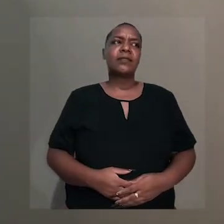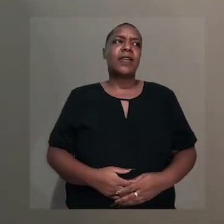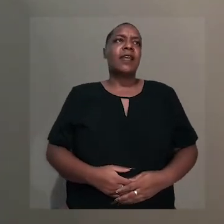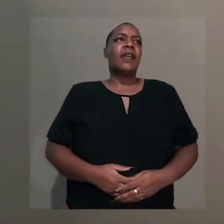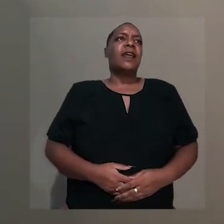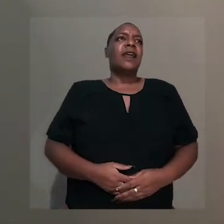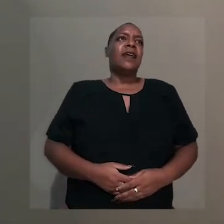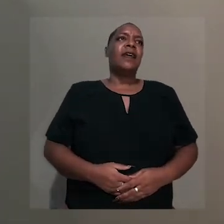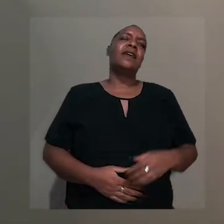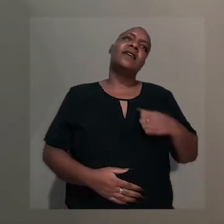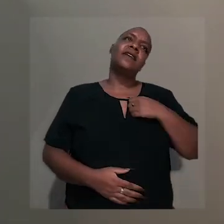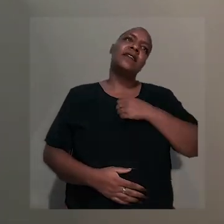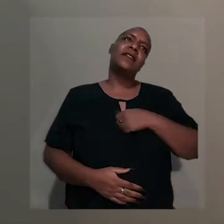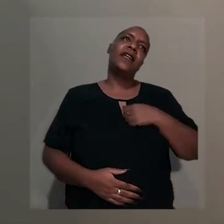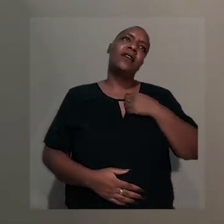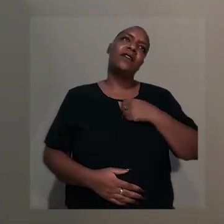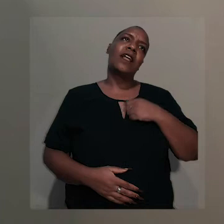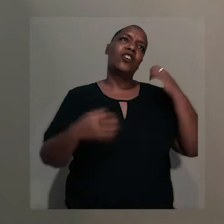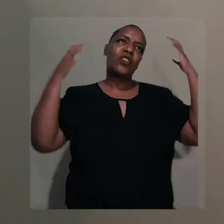Que saudade de tomar banho de chuva.